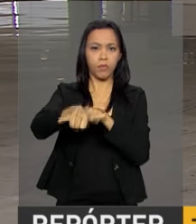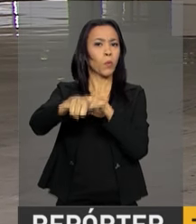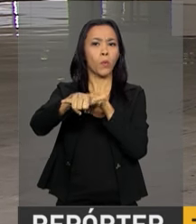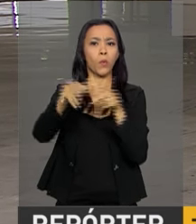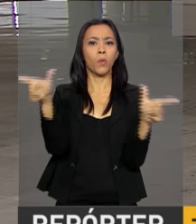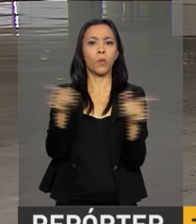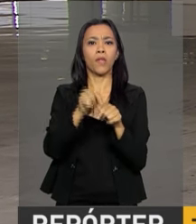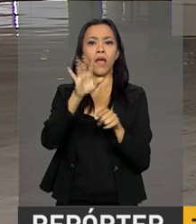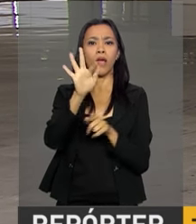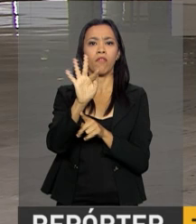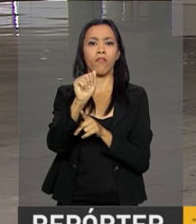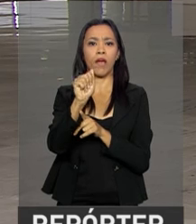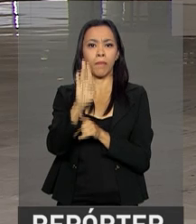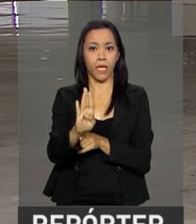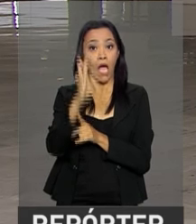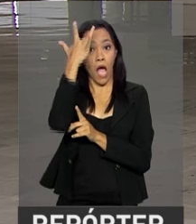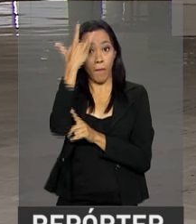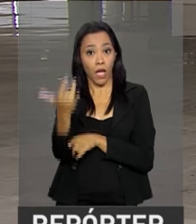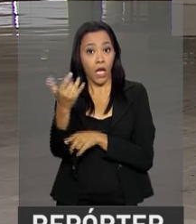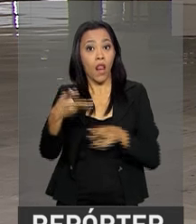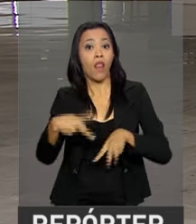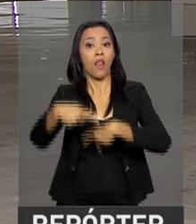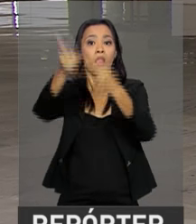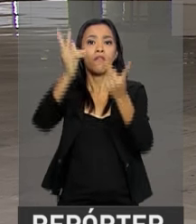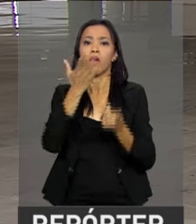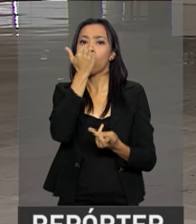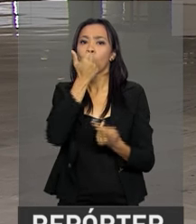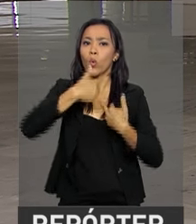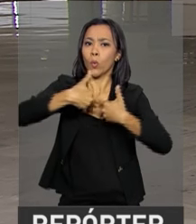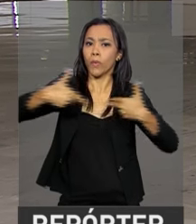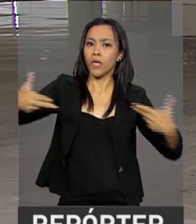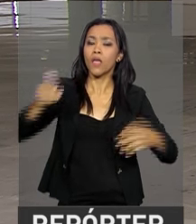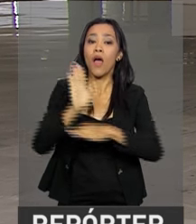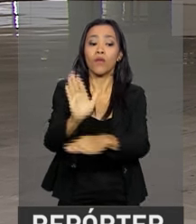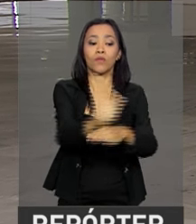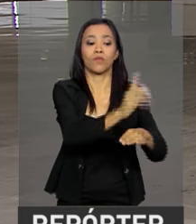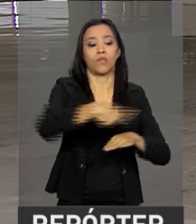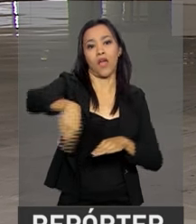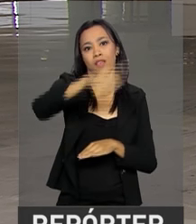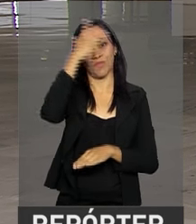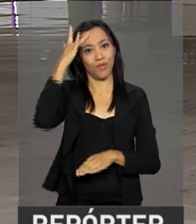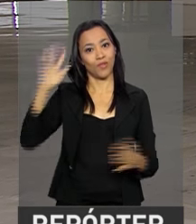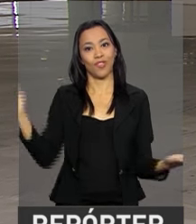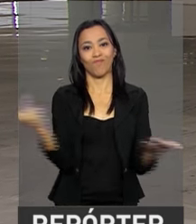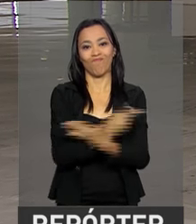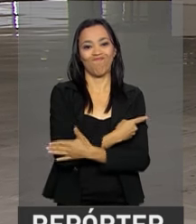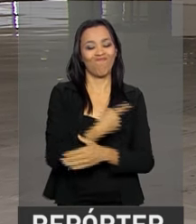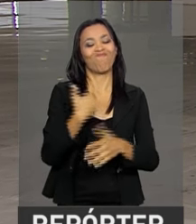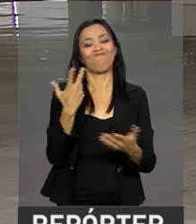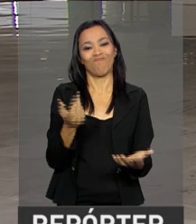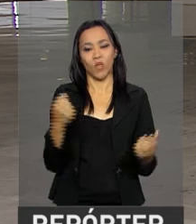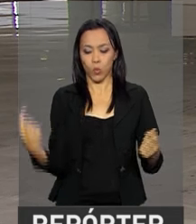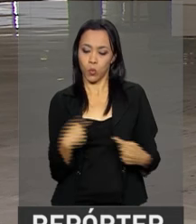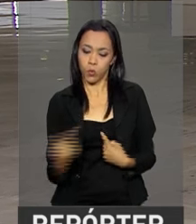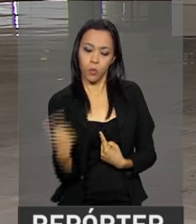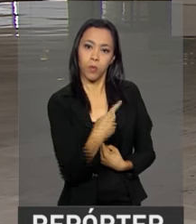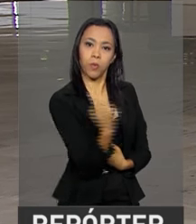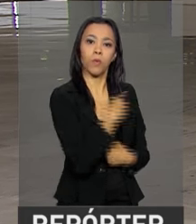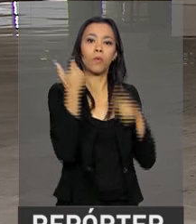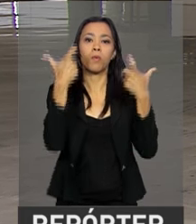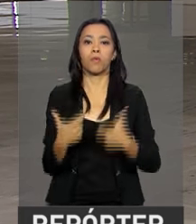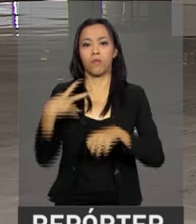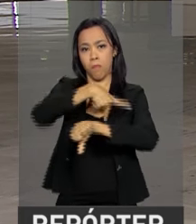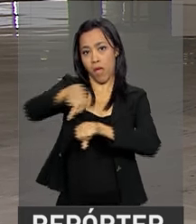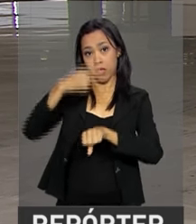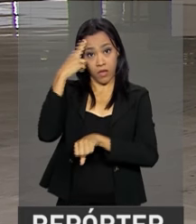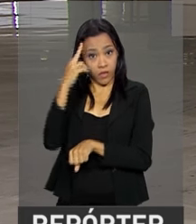FAB parte de Brasília amanhã. Ela vai levar mantimentos para apoiar os desabrigados pelo Furacão Méfio no Haiti. Nessa remessa vão